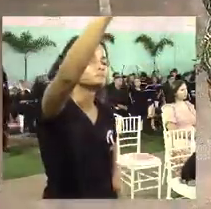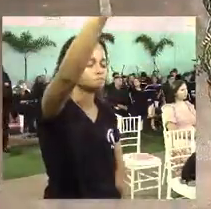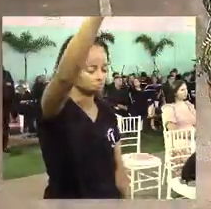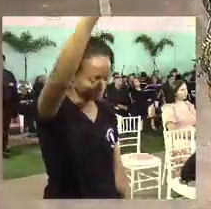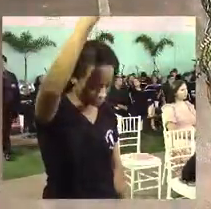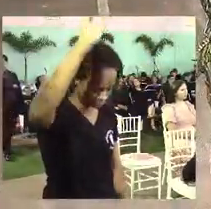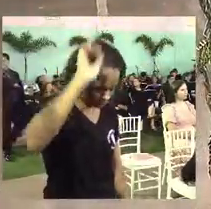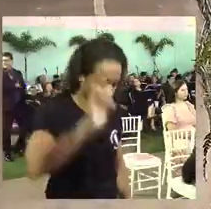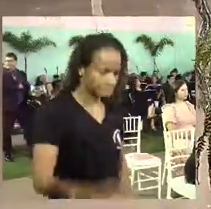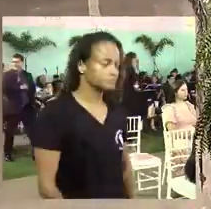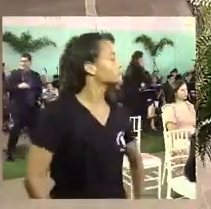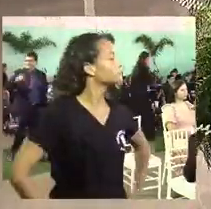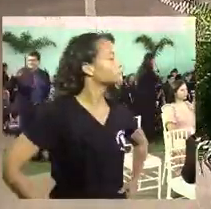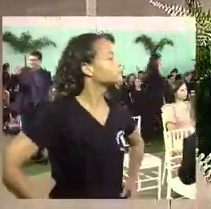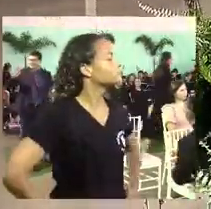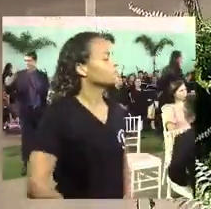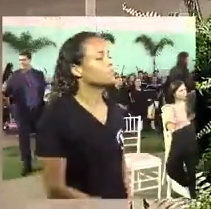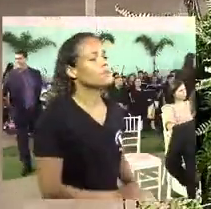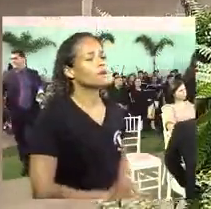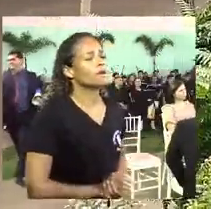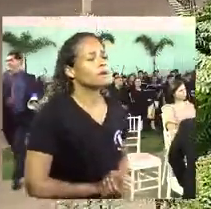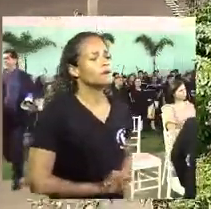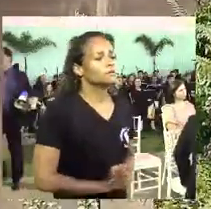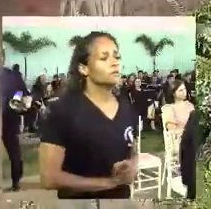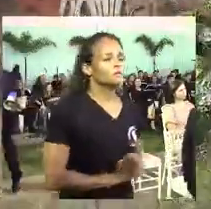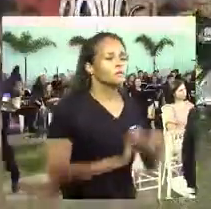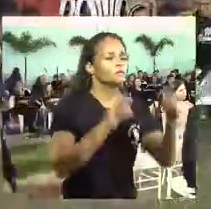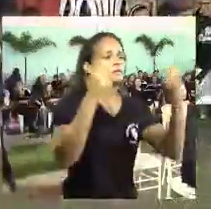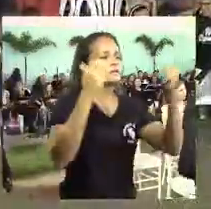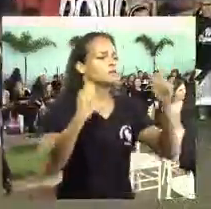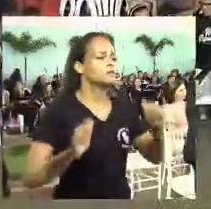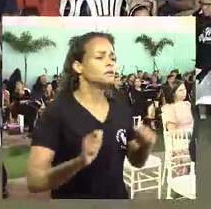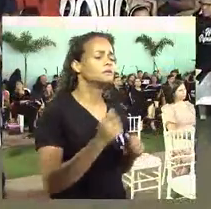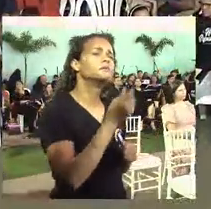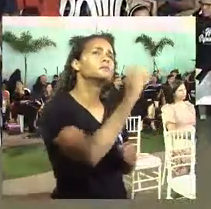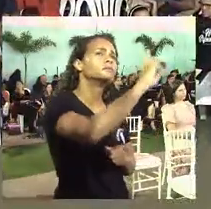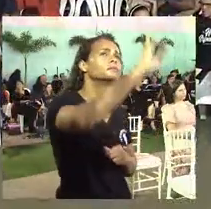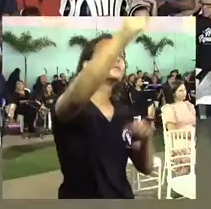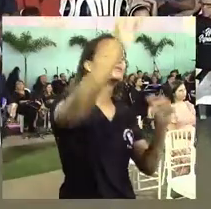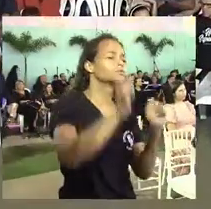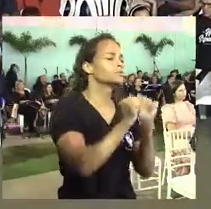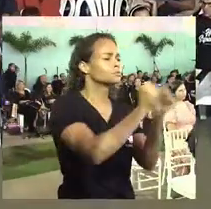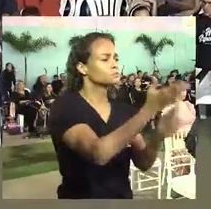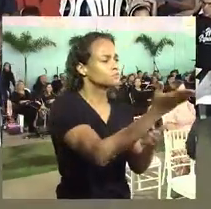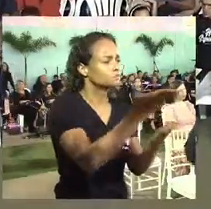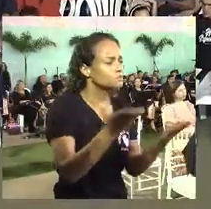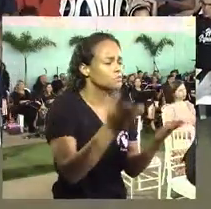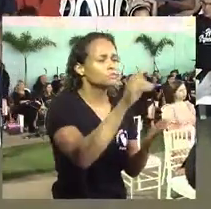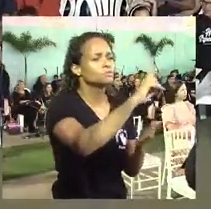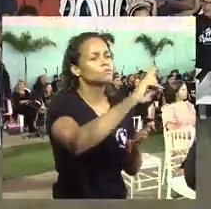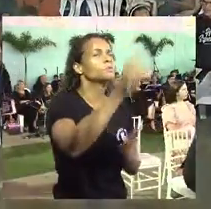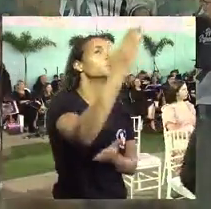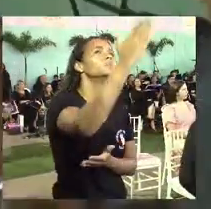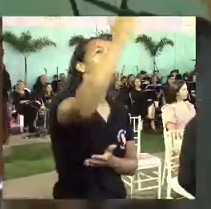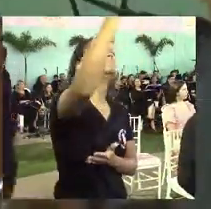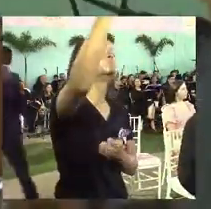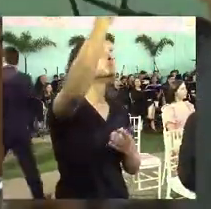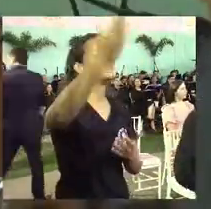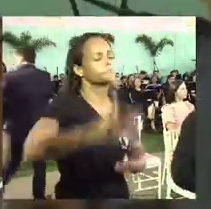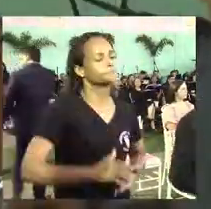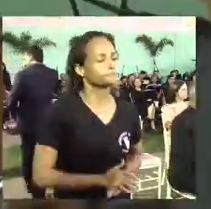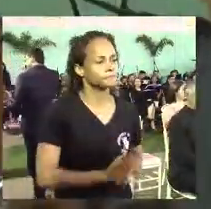agora o senhor está contigo mas tem que adorar tem que fazer o seu nome nele Vamos levantar